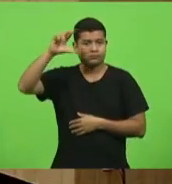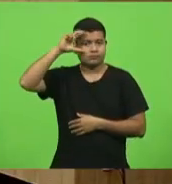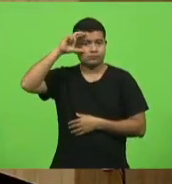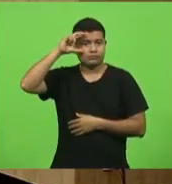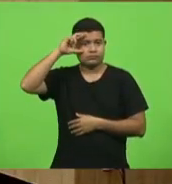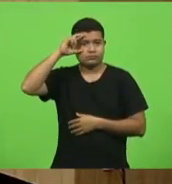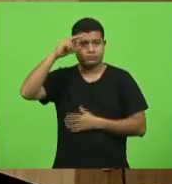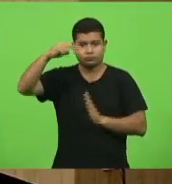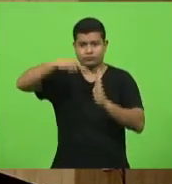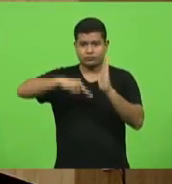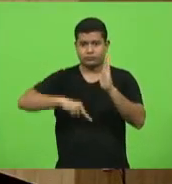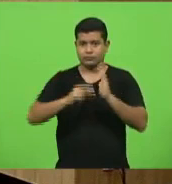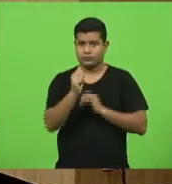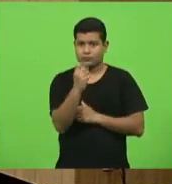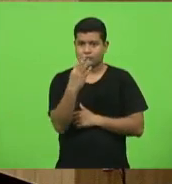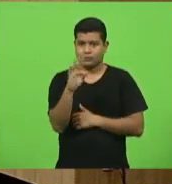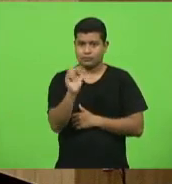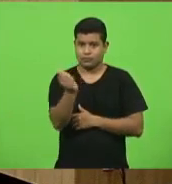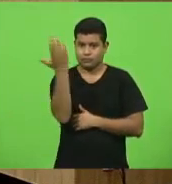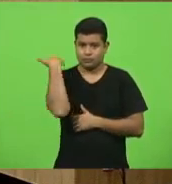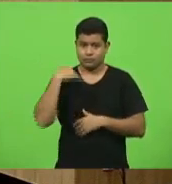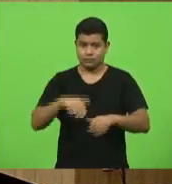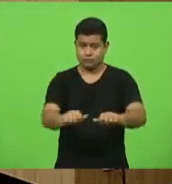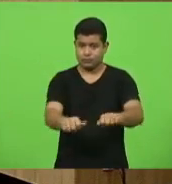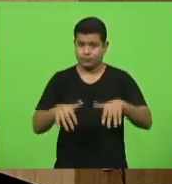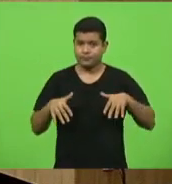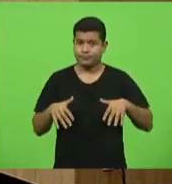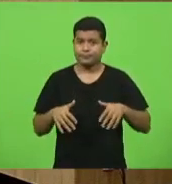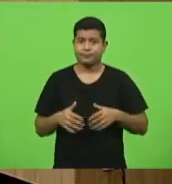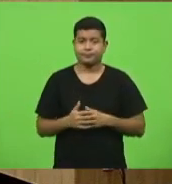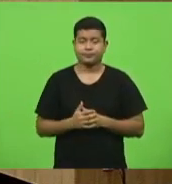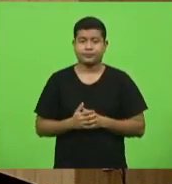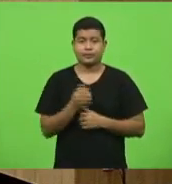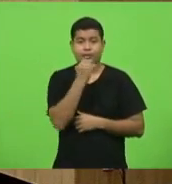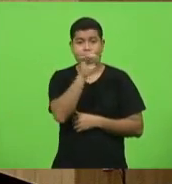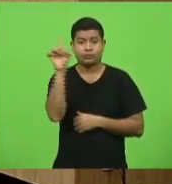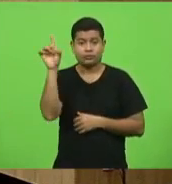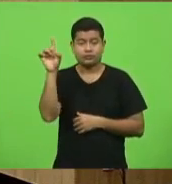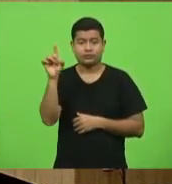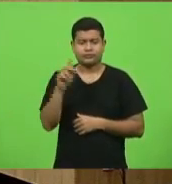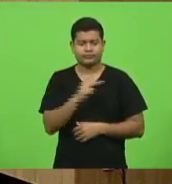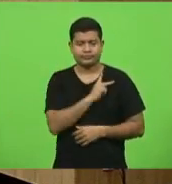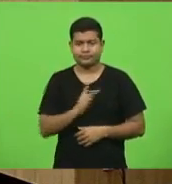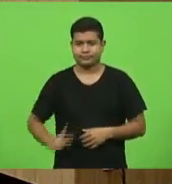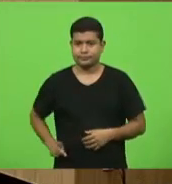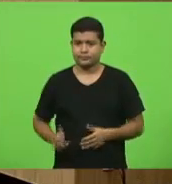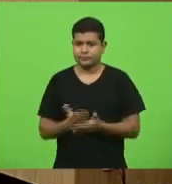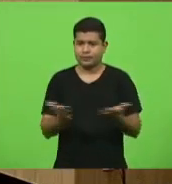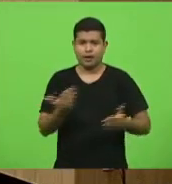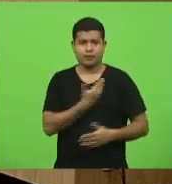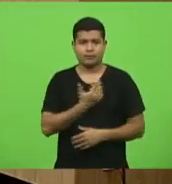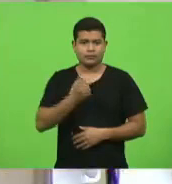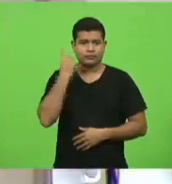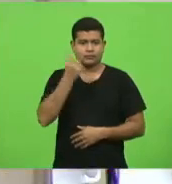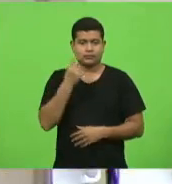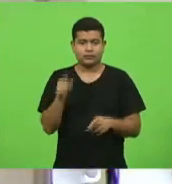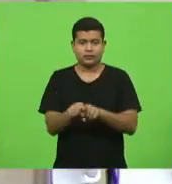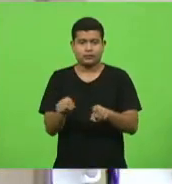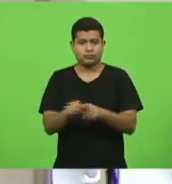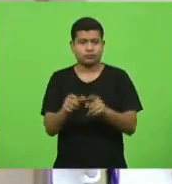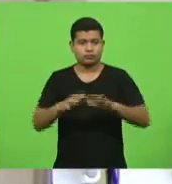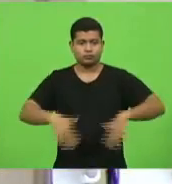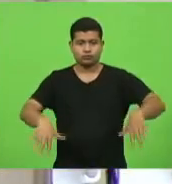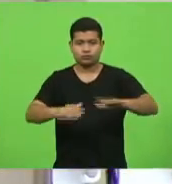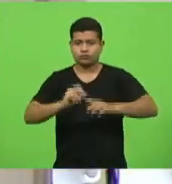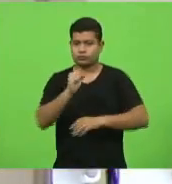proceda a leitura da ata da sessão anterior. Bom dia, senhor presidente, colegas deputados, cidadãos catarinenses.